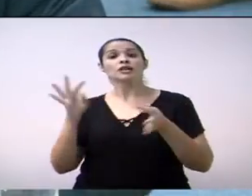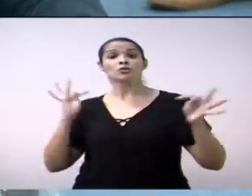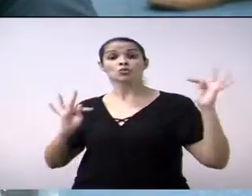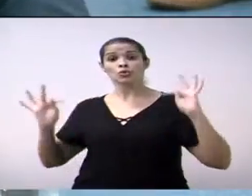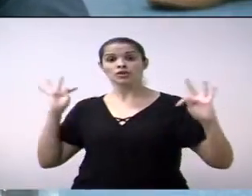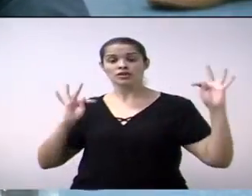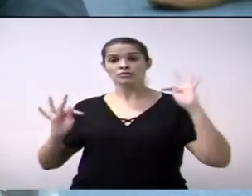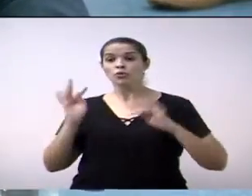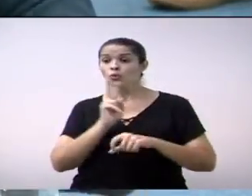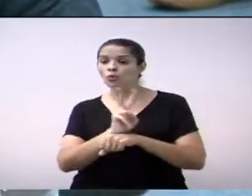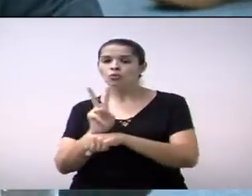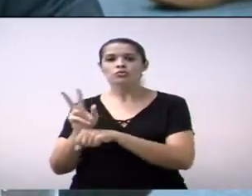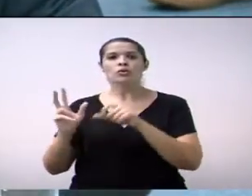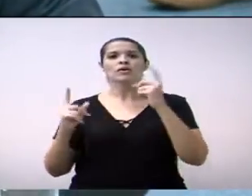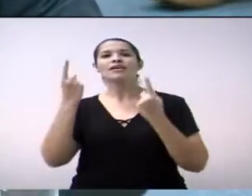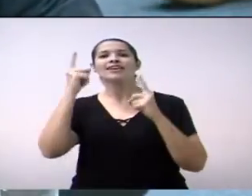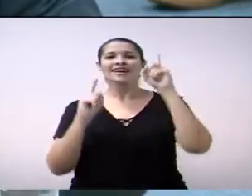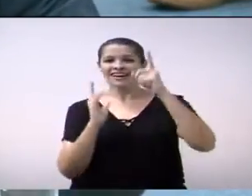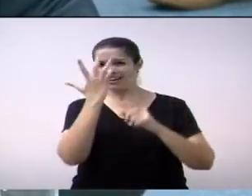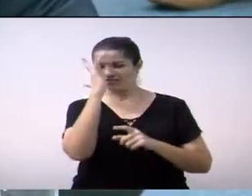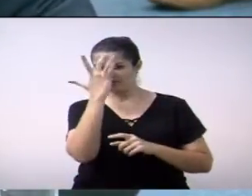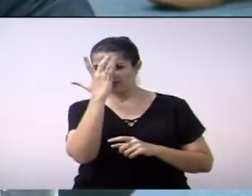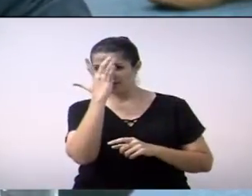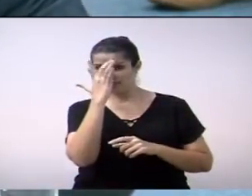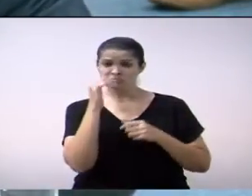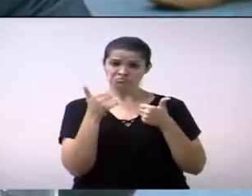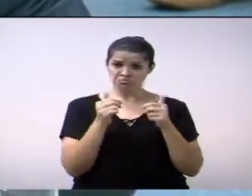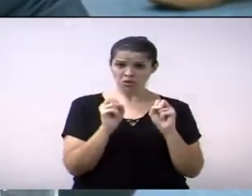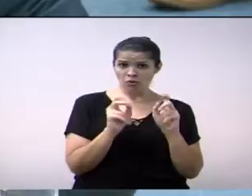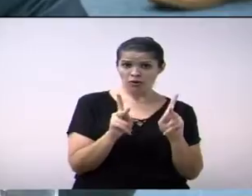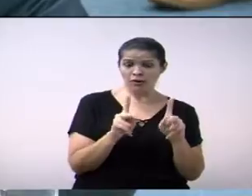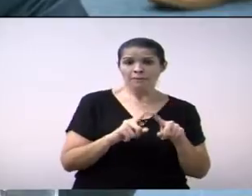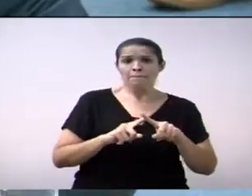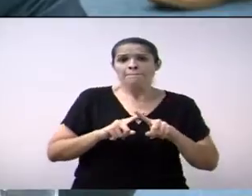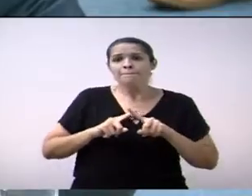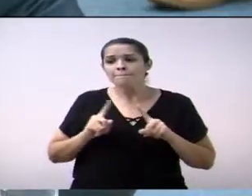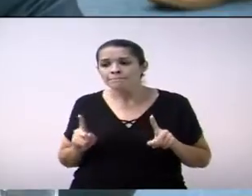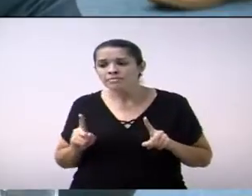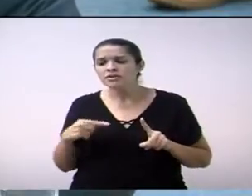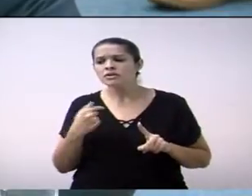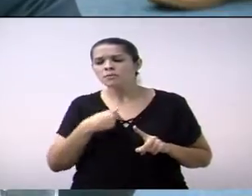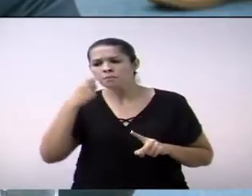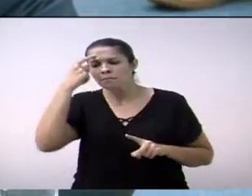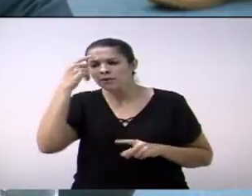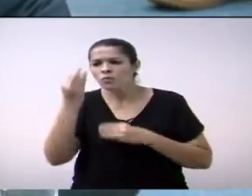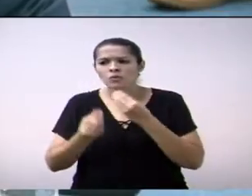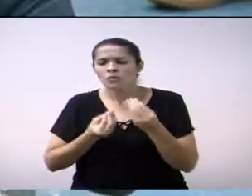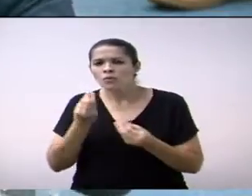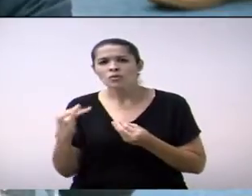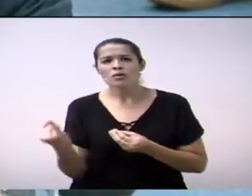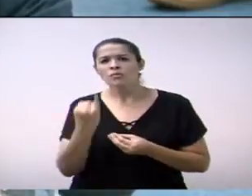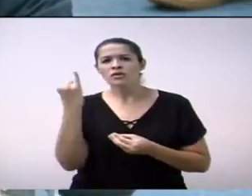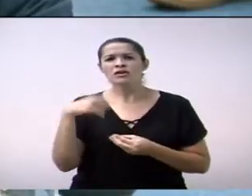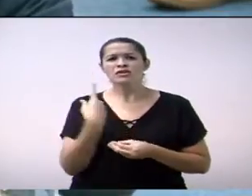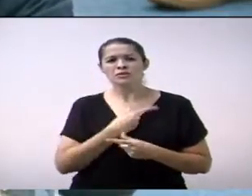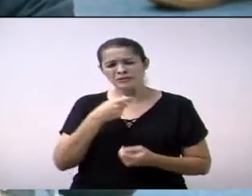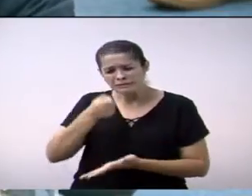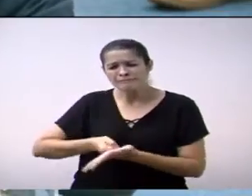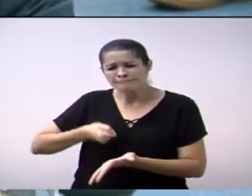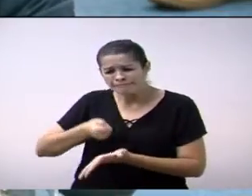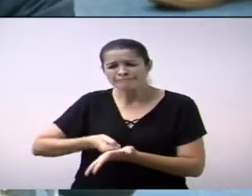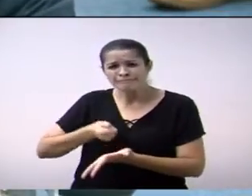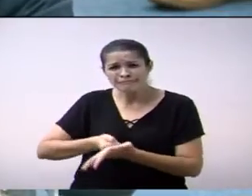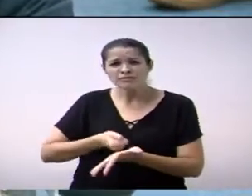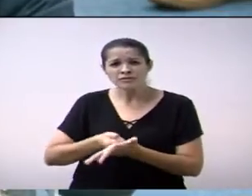Então, eu acho que é de grande importância aqui a cobrança, lembrando